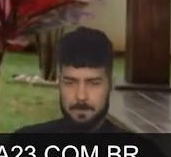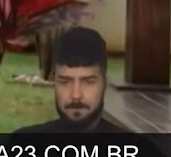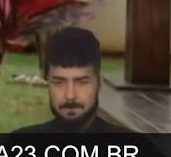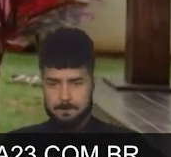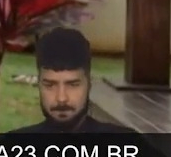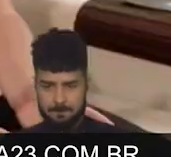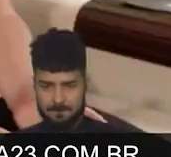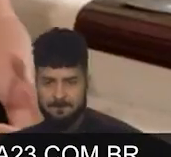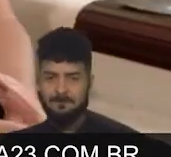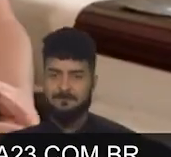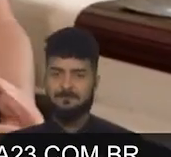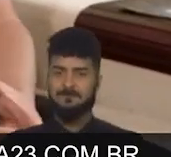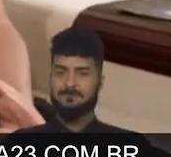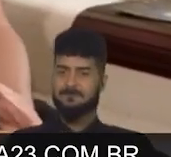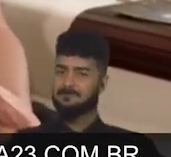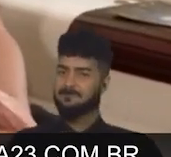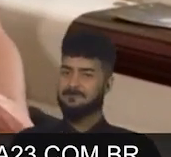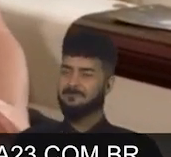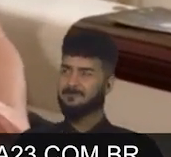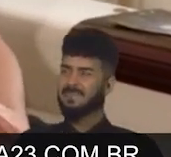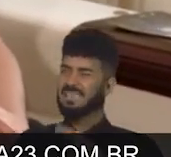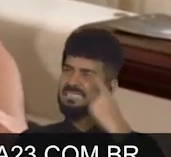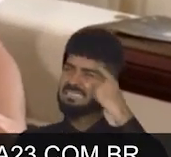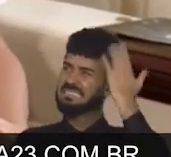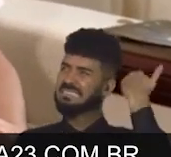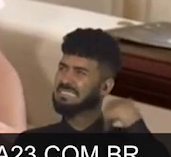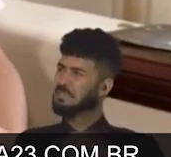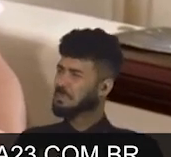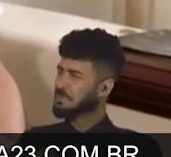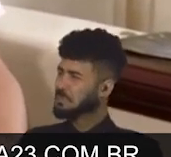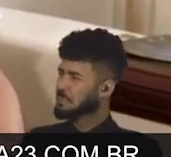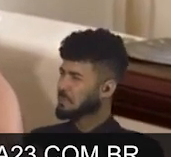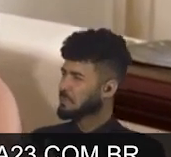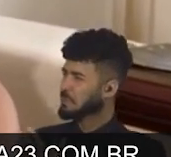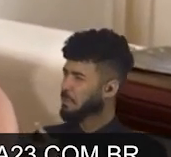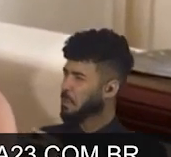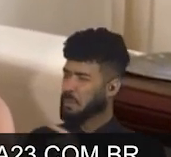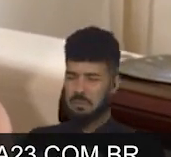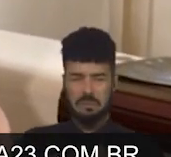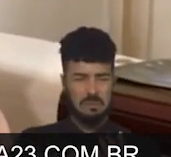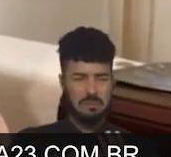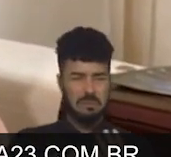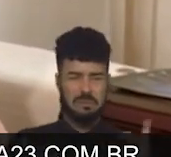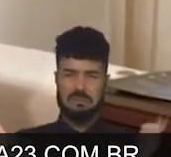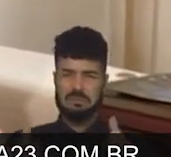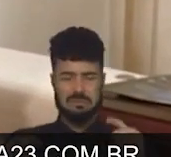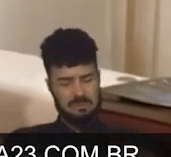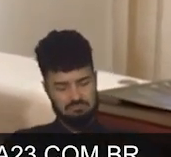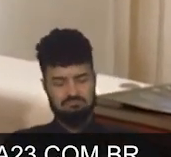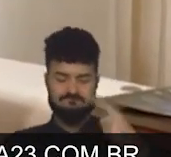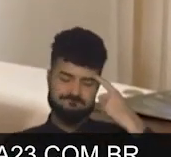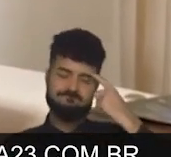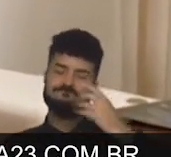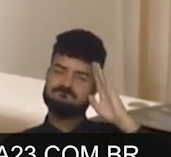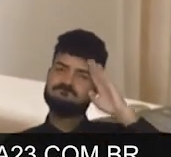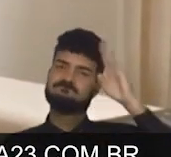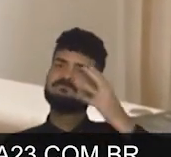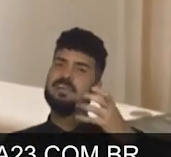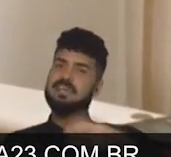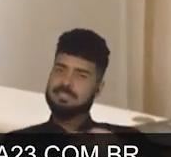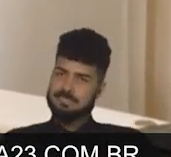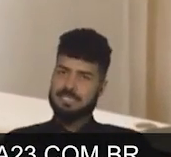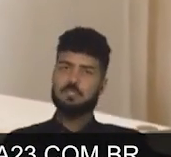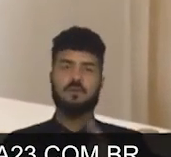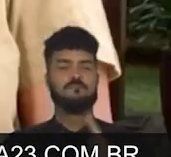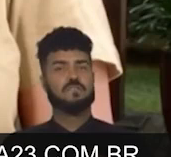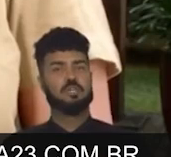encontrou a vida hoje, a gente realmente toma mais a decisão e, a princípio, nós achamos como certa mesmo,